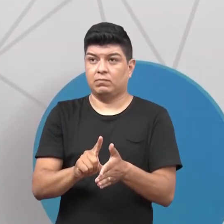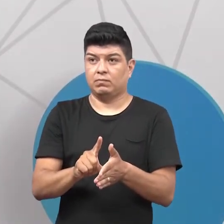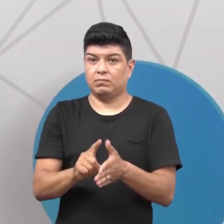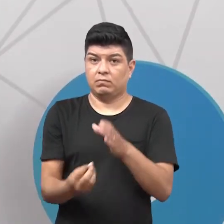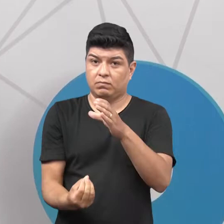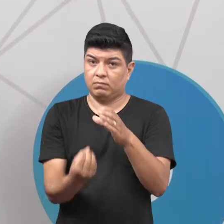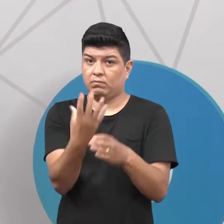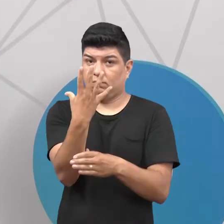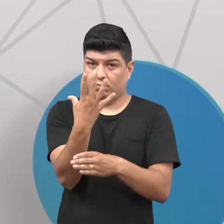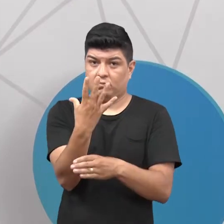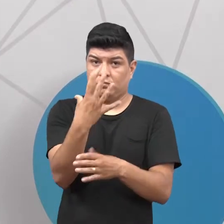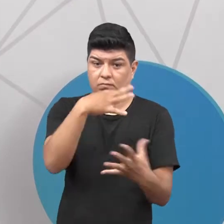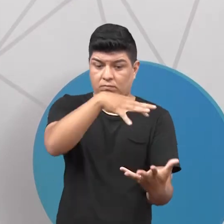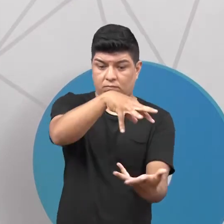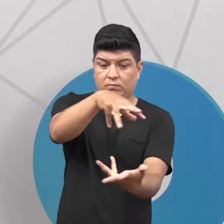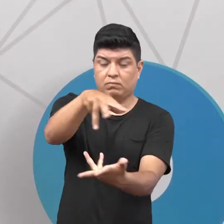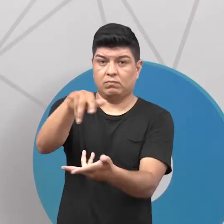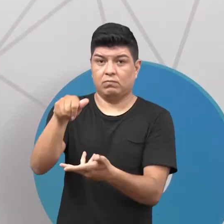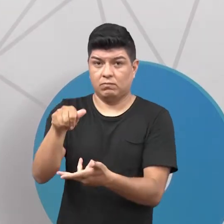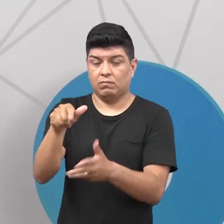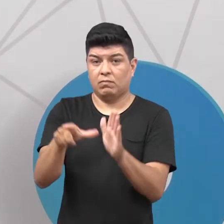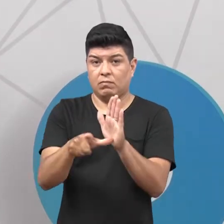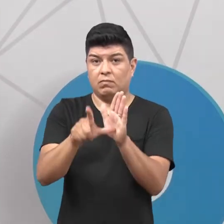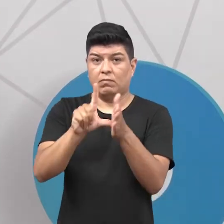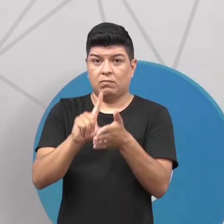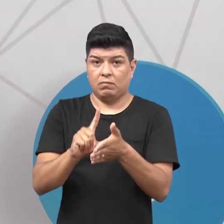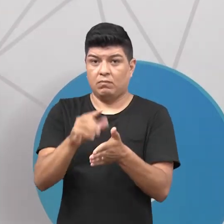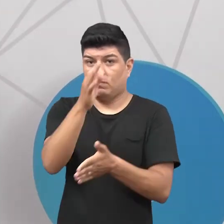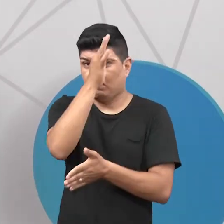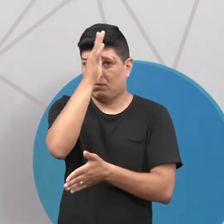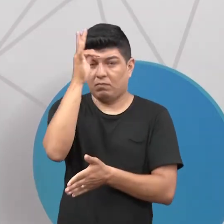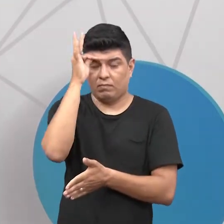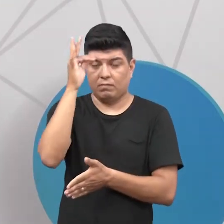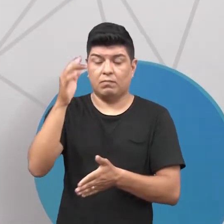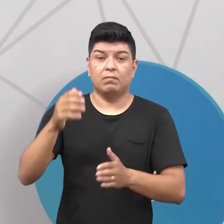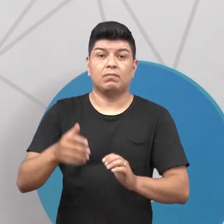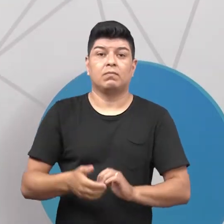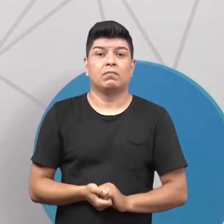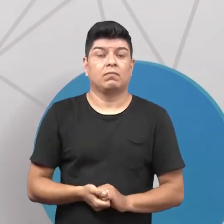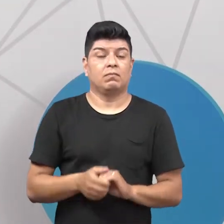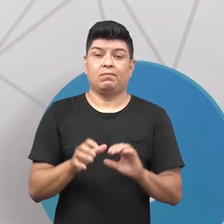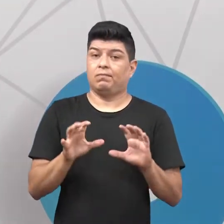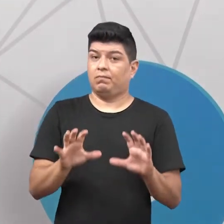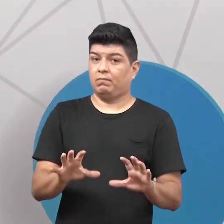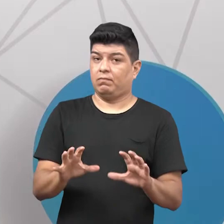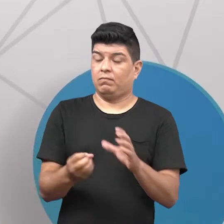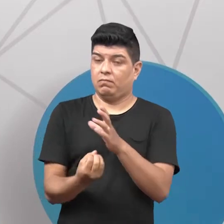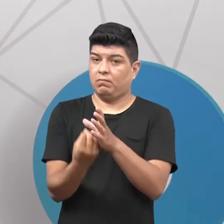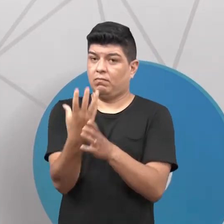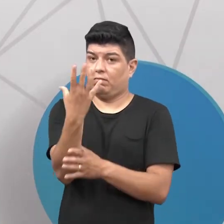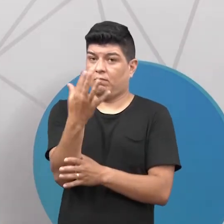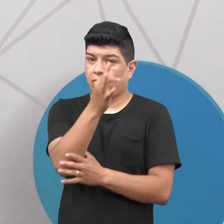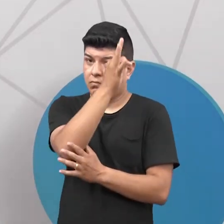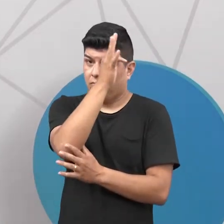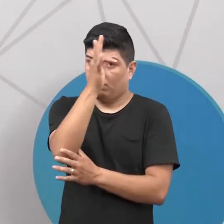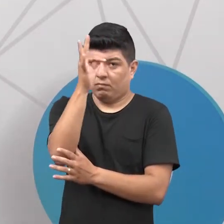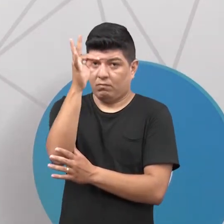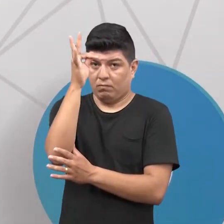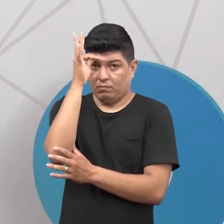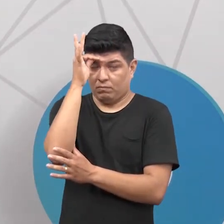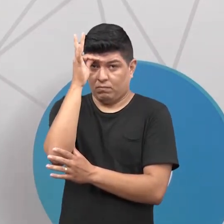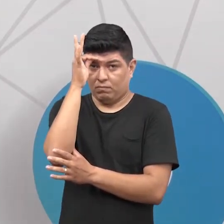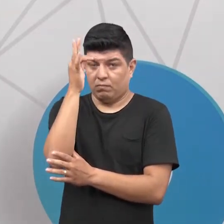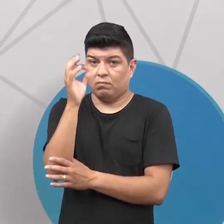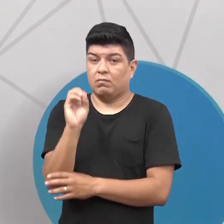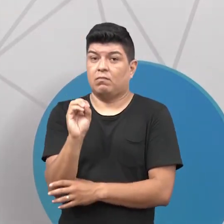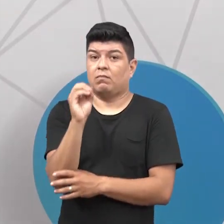que surgiu na humanidade antes que a filosofia. Então a origem da filosofia ela vai se